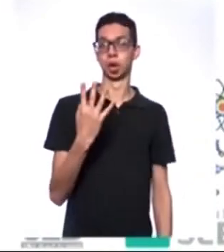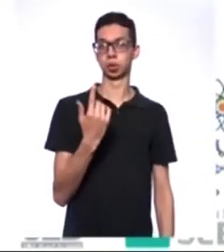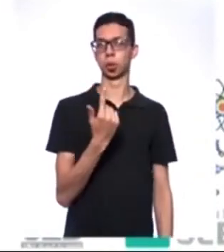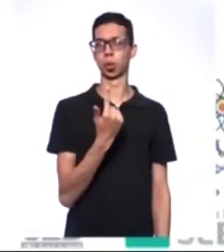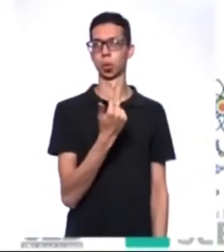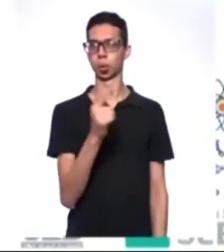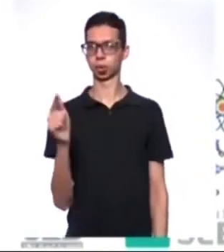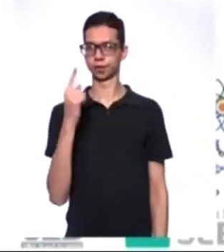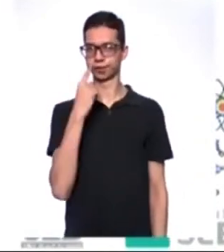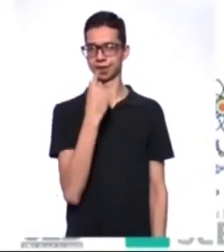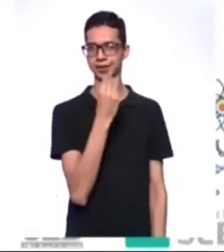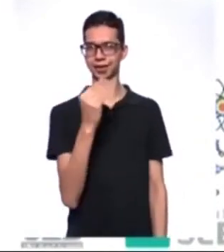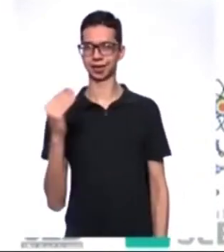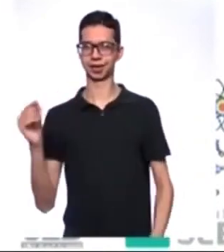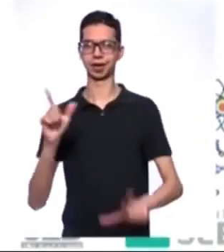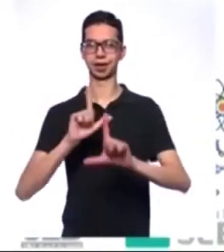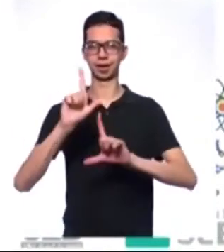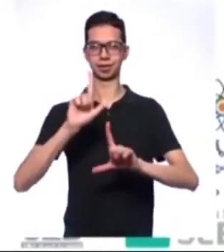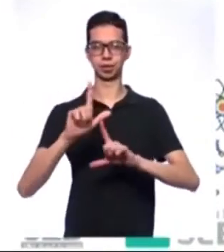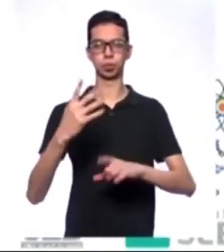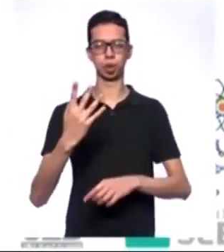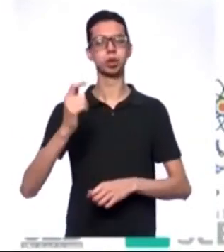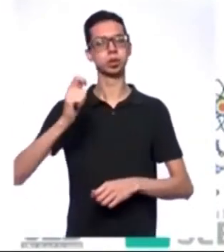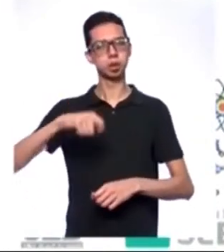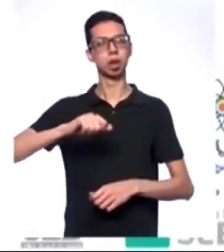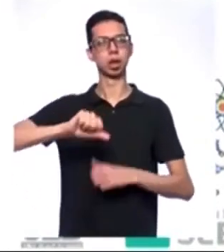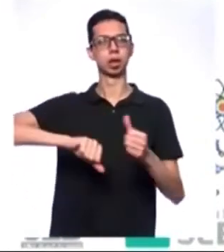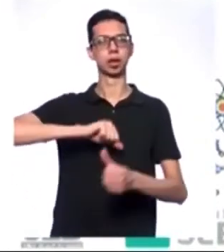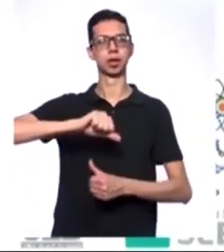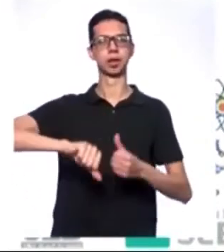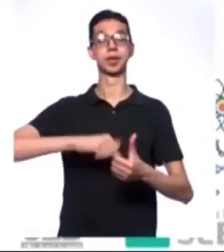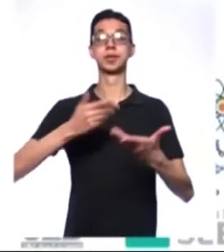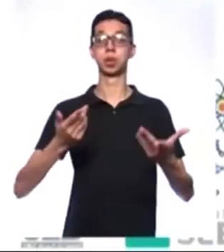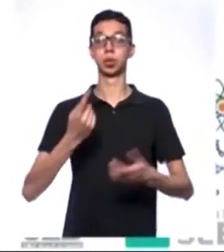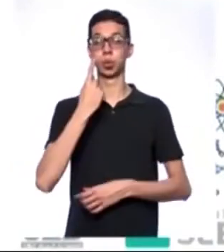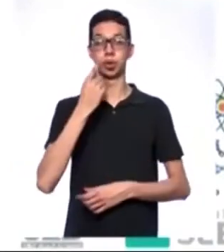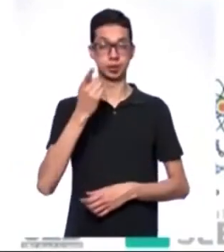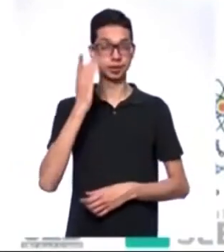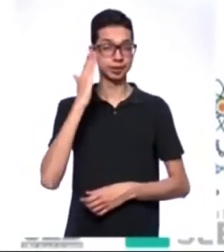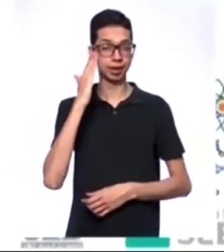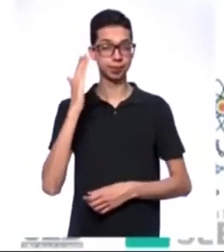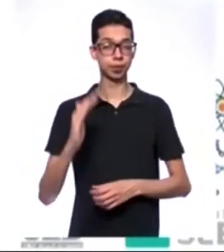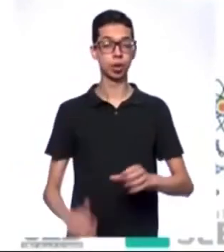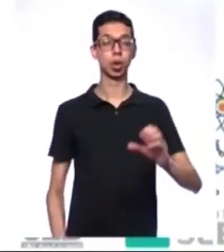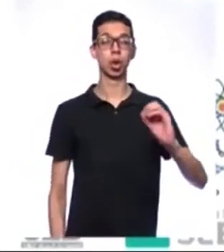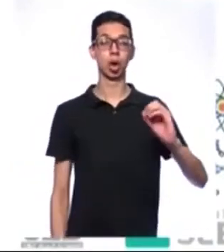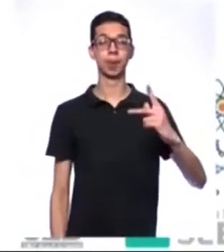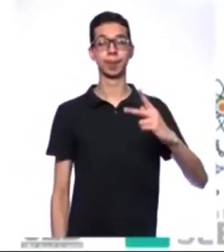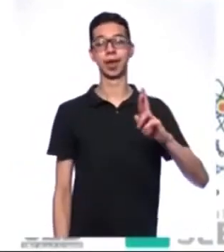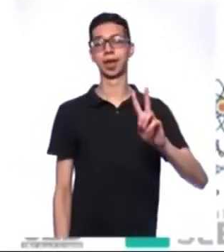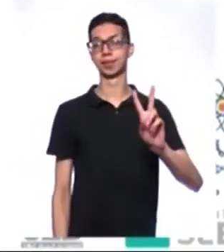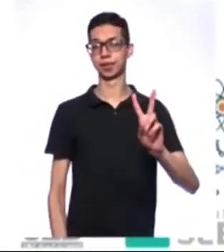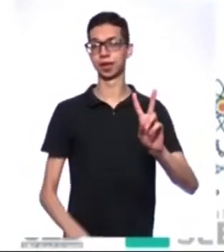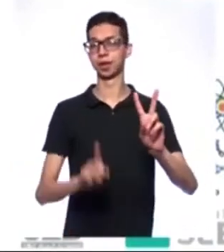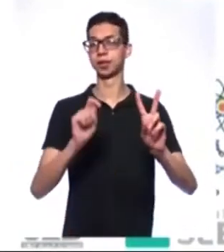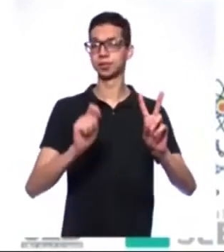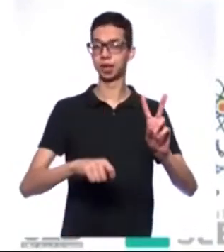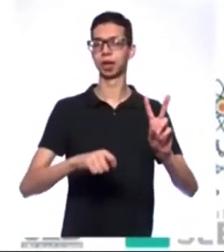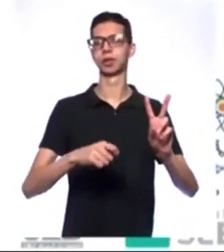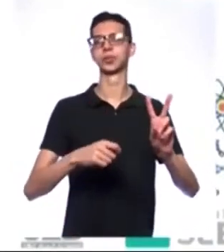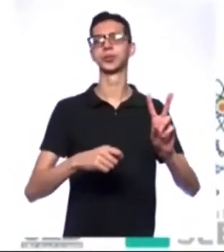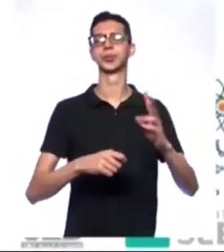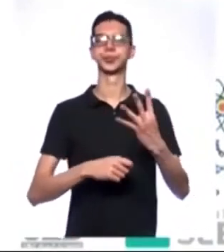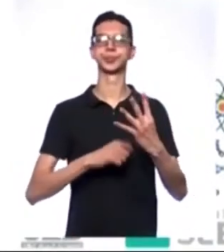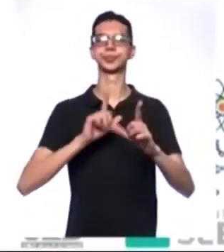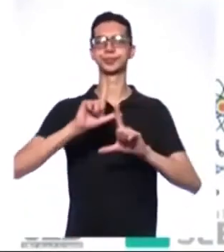letras você pode fazer o que perguntar então sabe o o prv Você pode perguntar as quatro